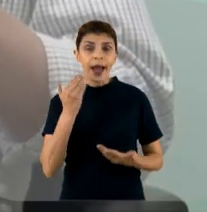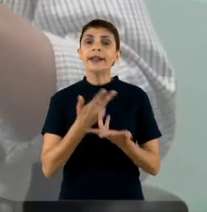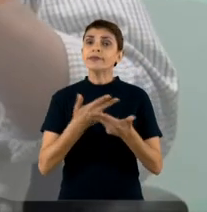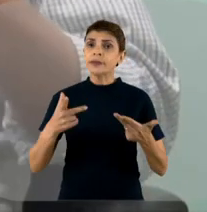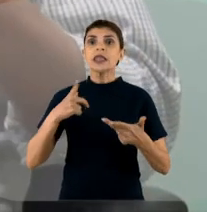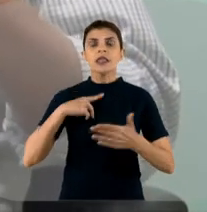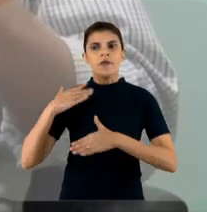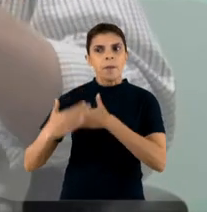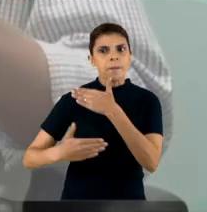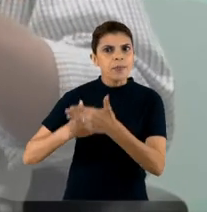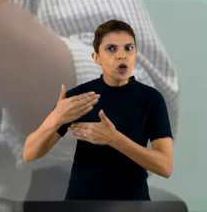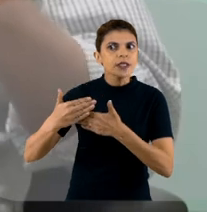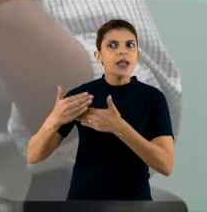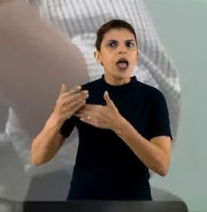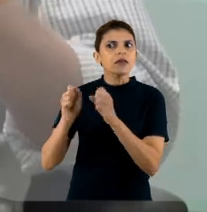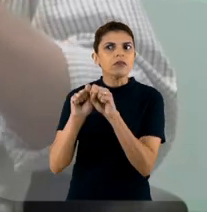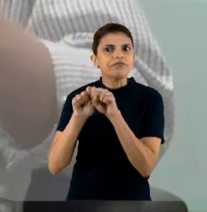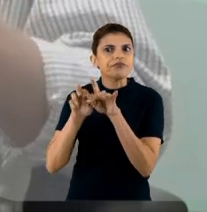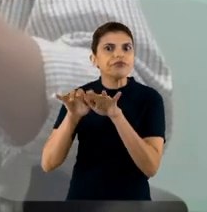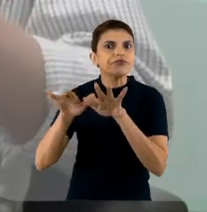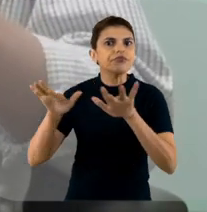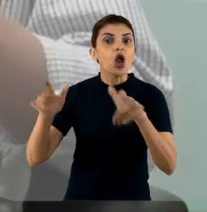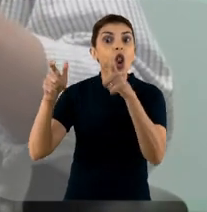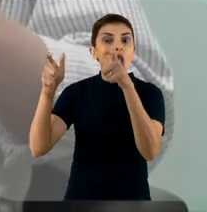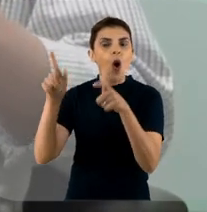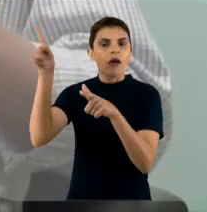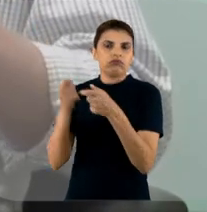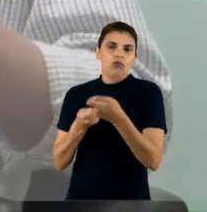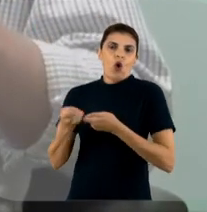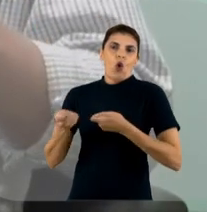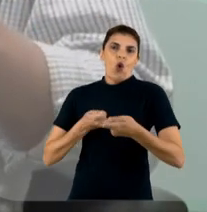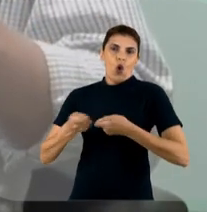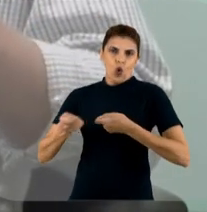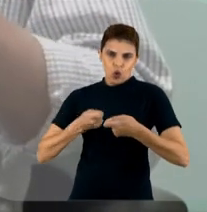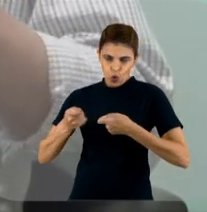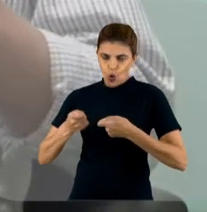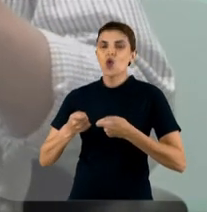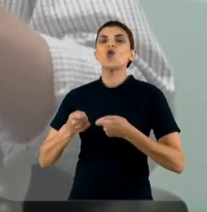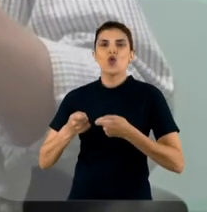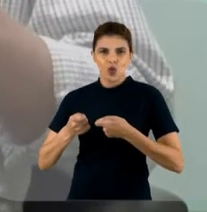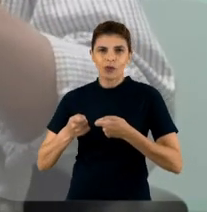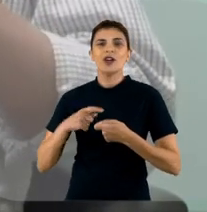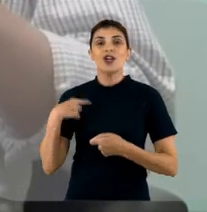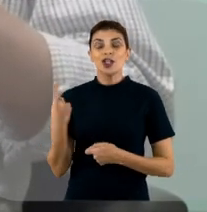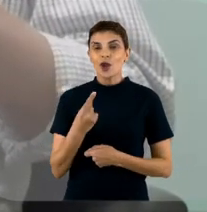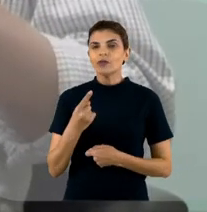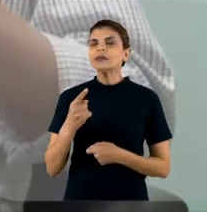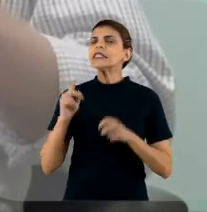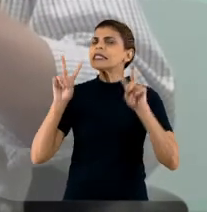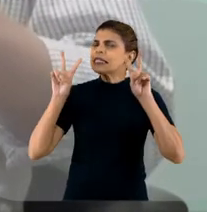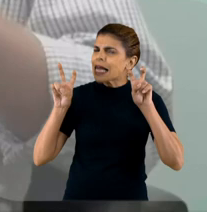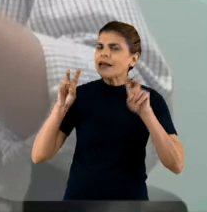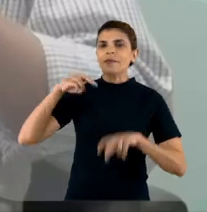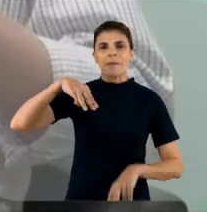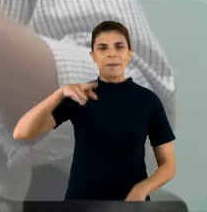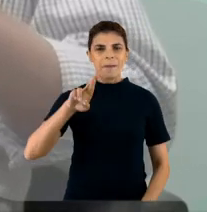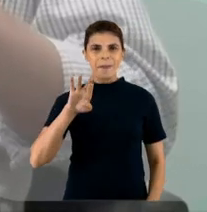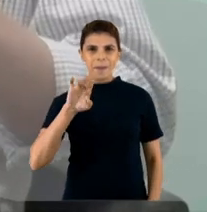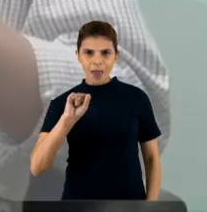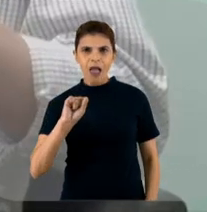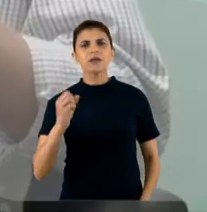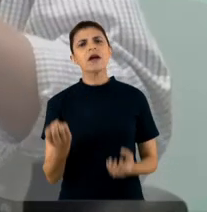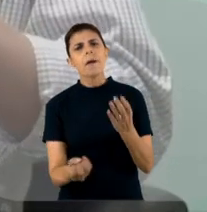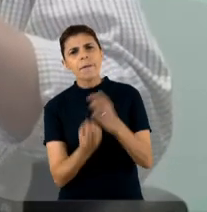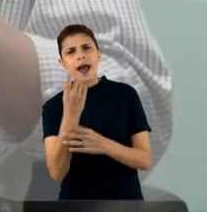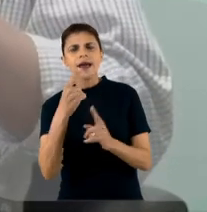também teve um um processo de disseminação local é que foi contido Mas e esse essa a mers que a gente chama ainda aparece